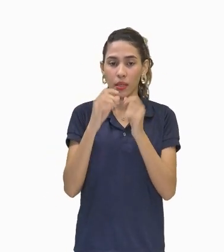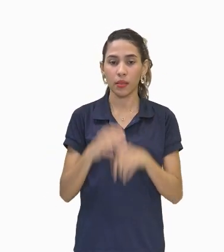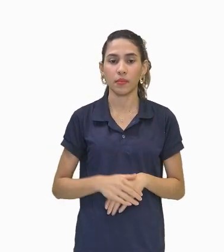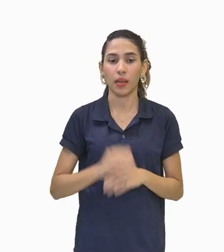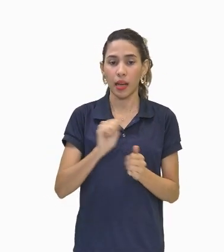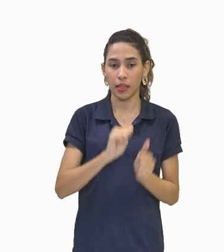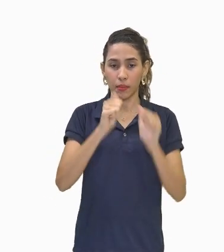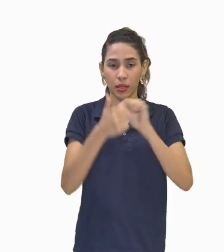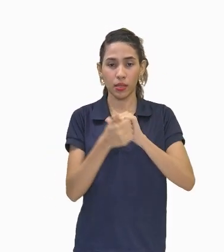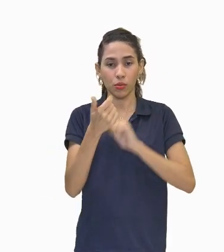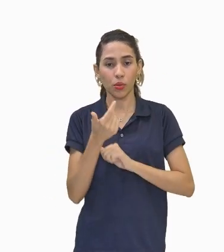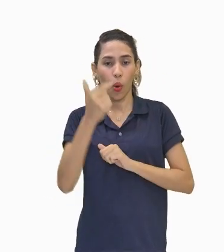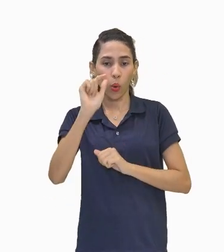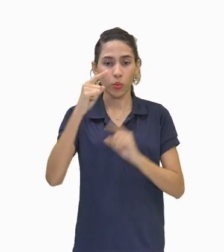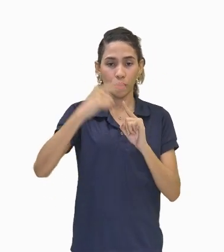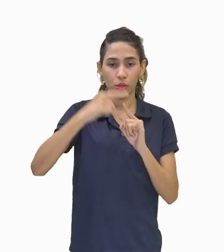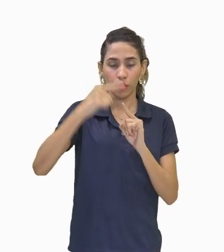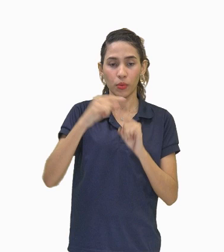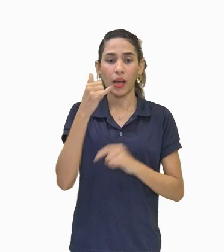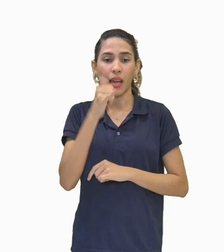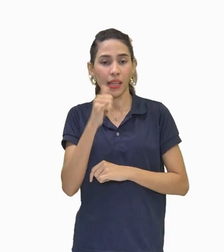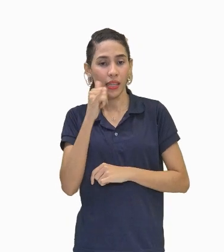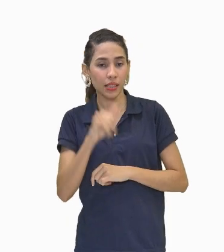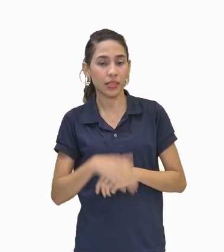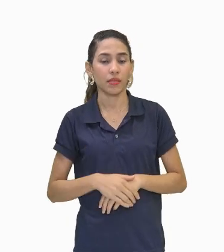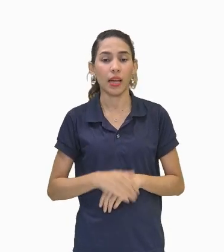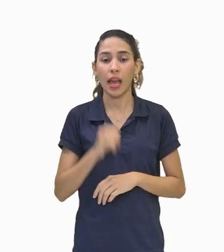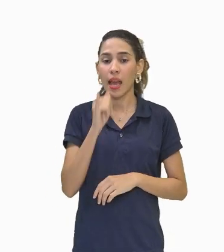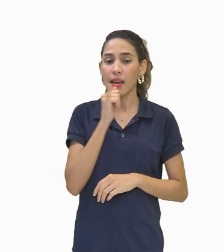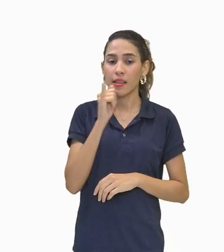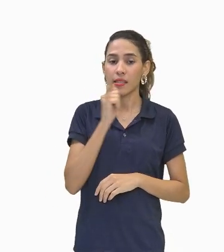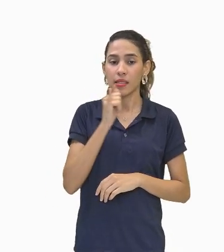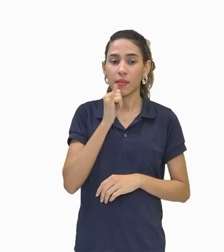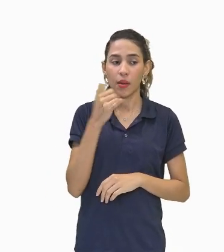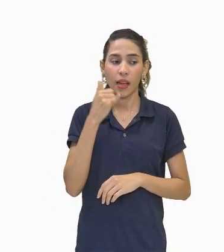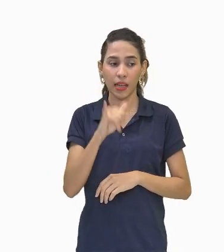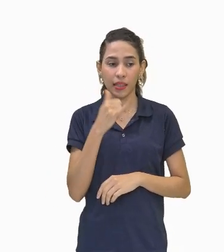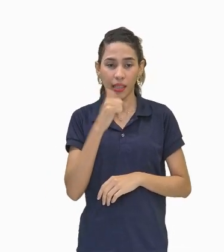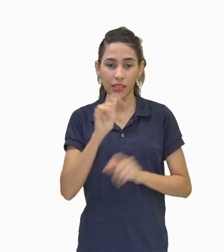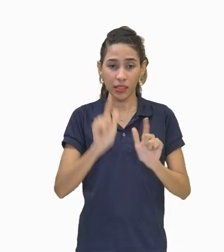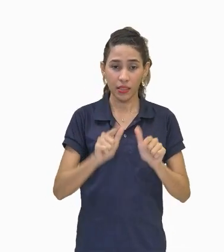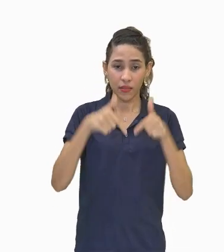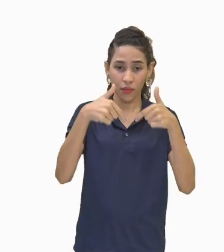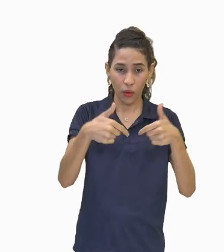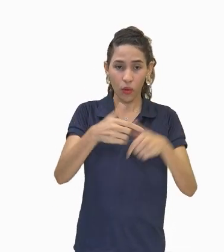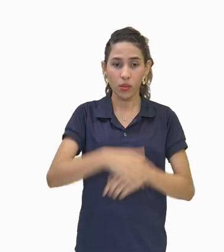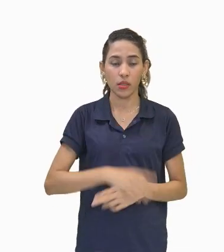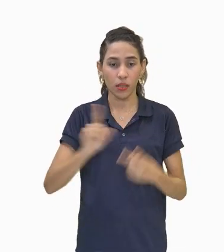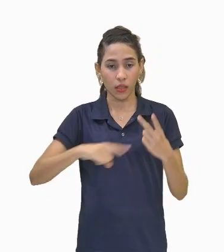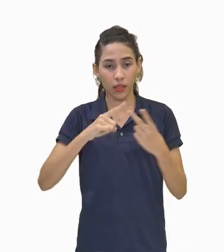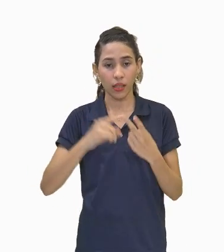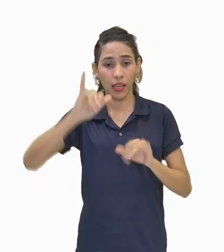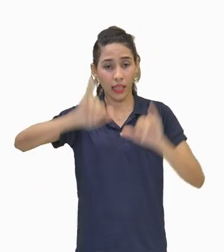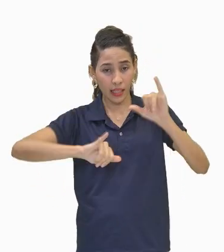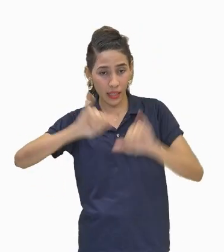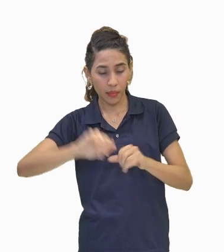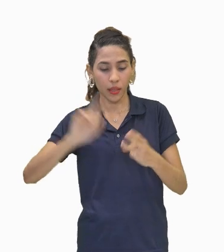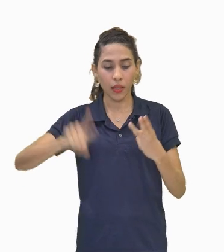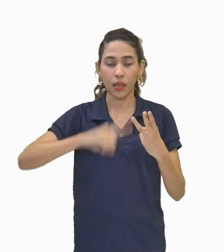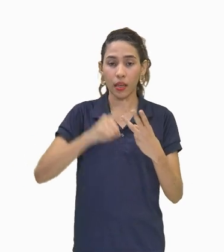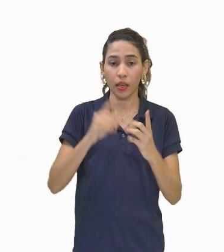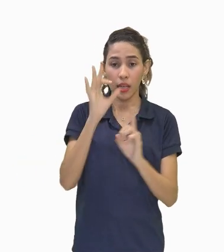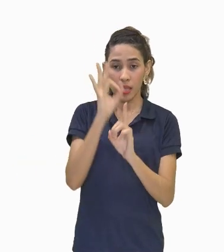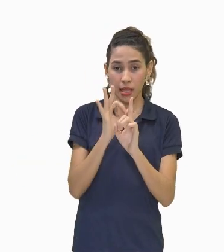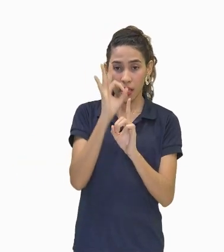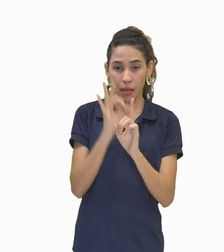mecânica, a química ou a térmica. E você tem aí, ó, esses 4